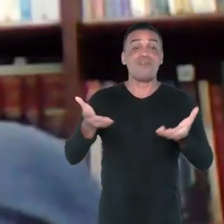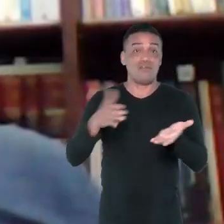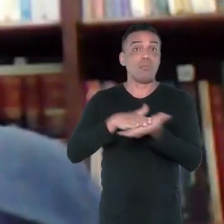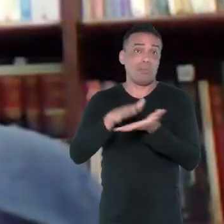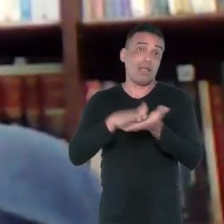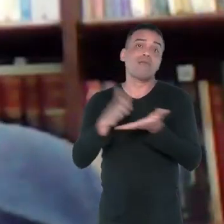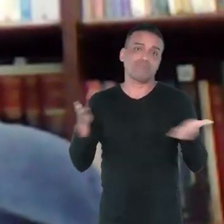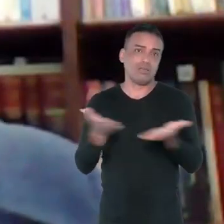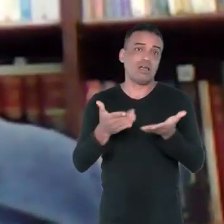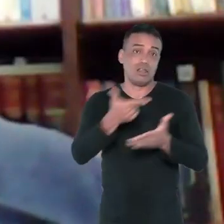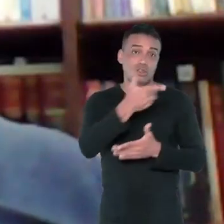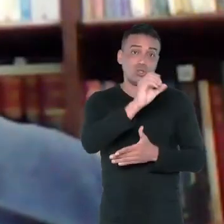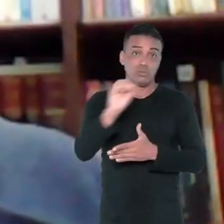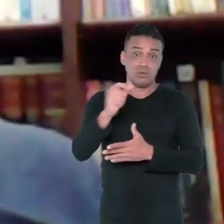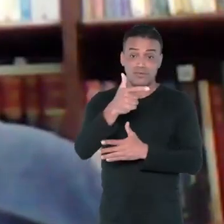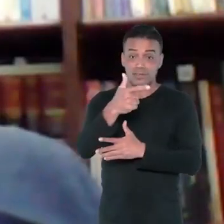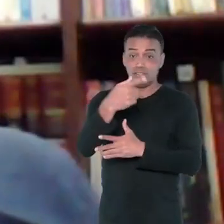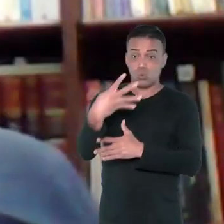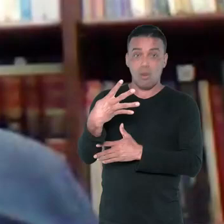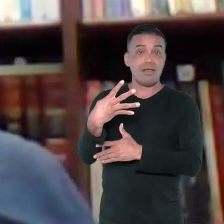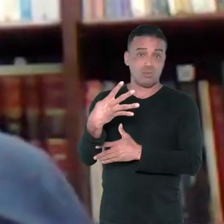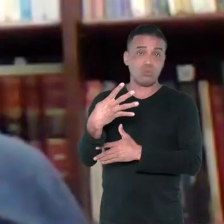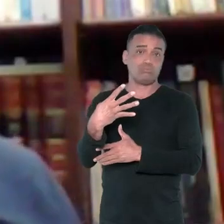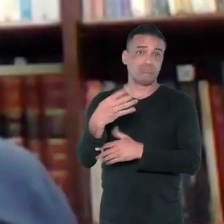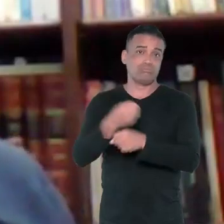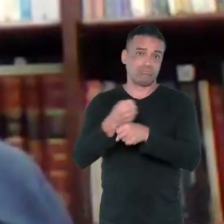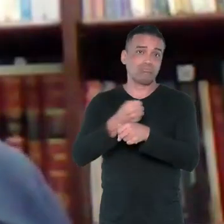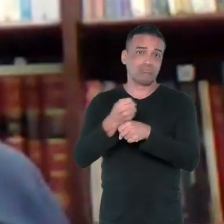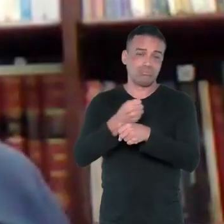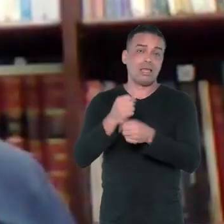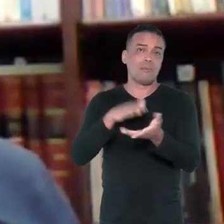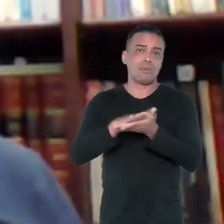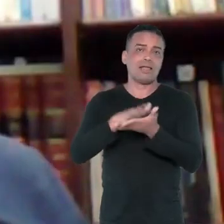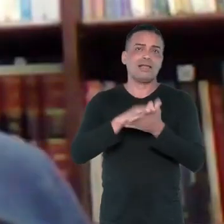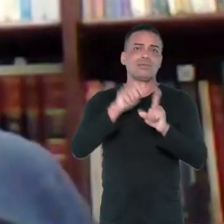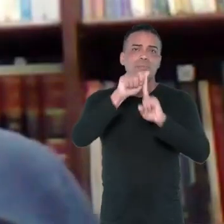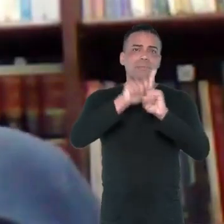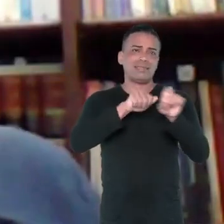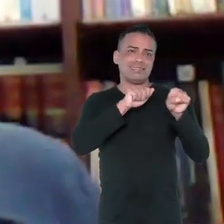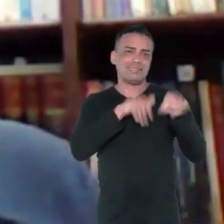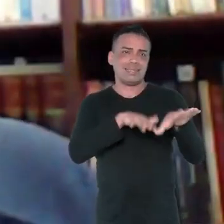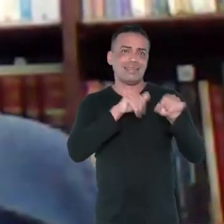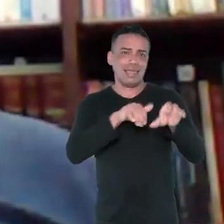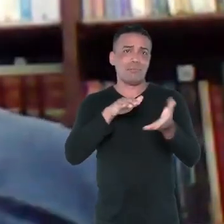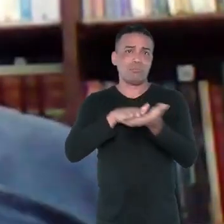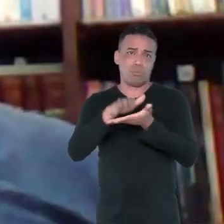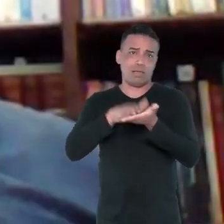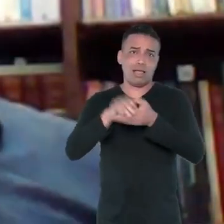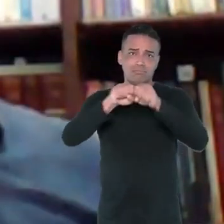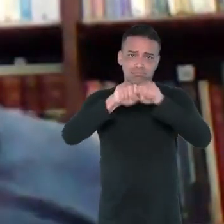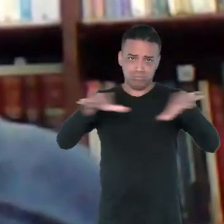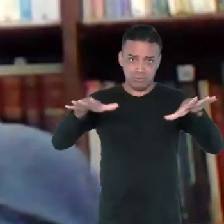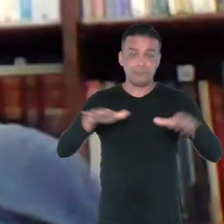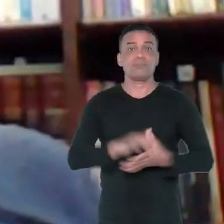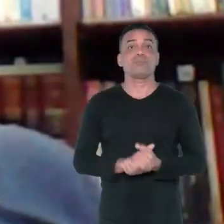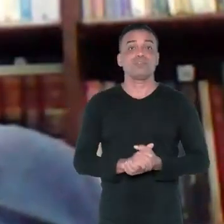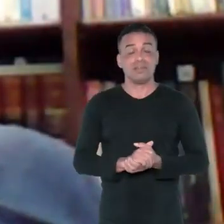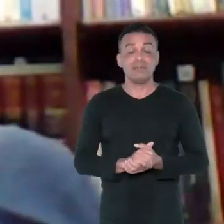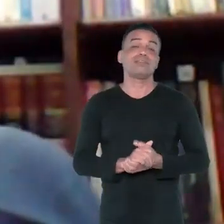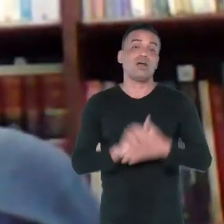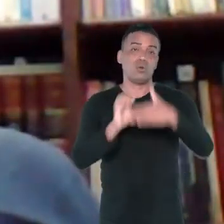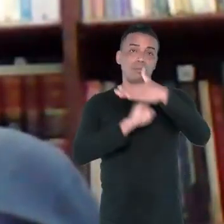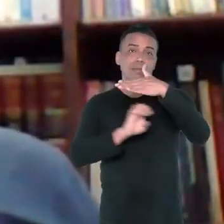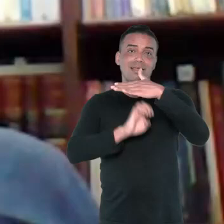lançado agora, em 2024, e ele foi lançado em setembro de 2024. Aí eu e a Quixote já entramos